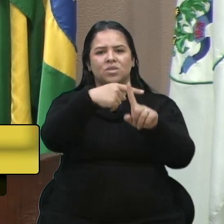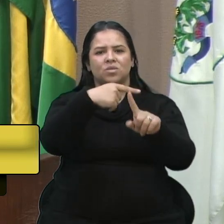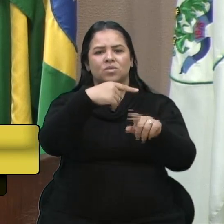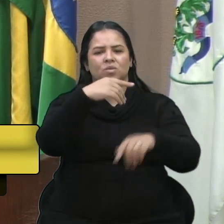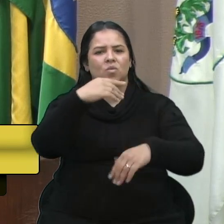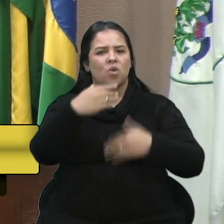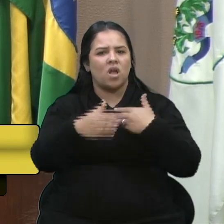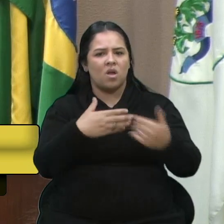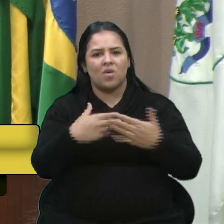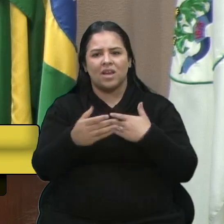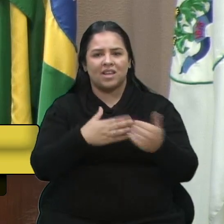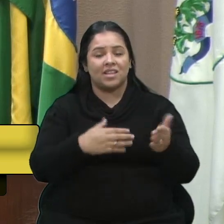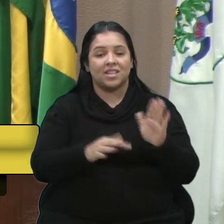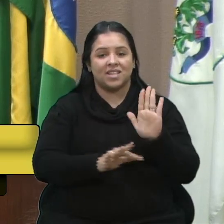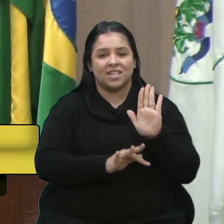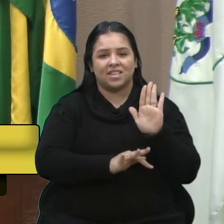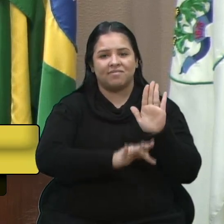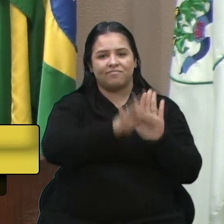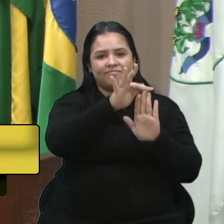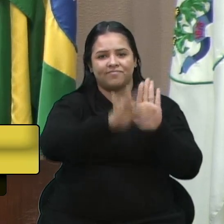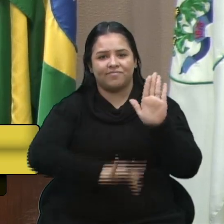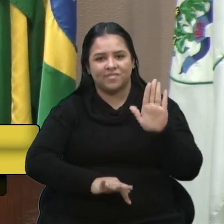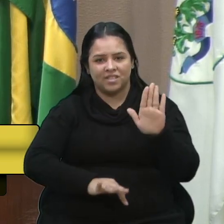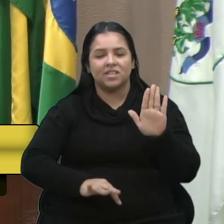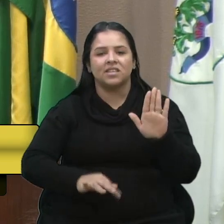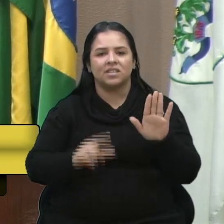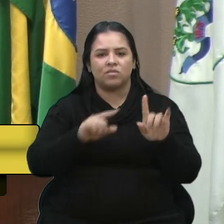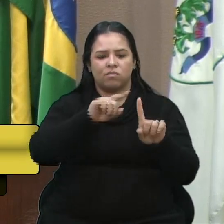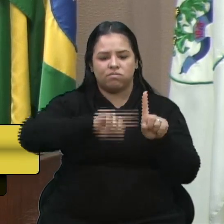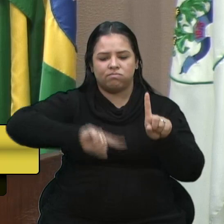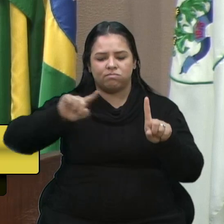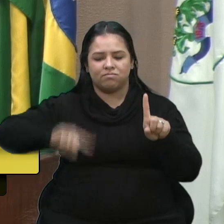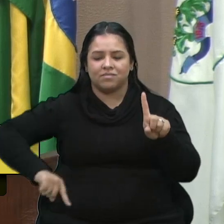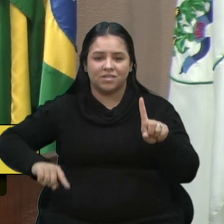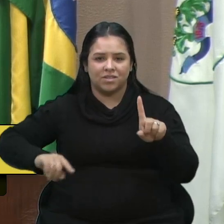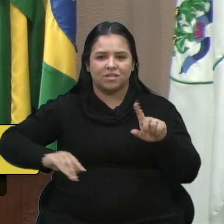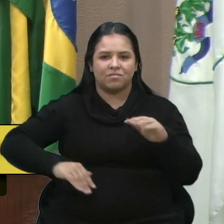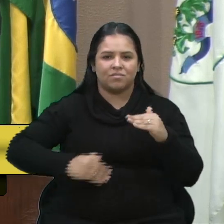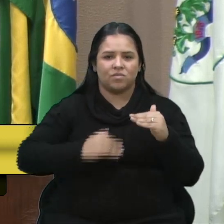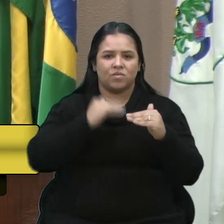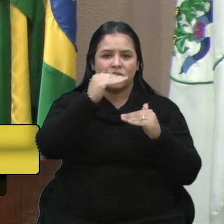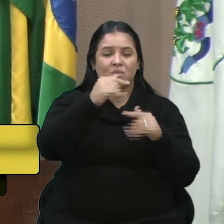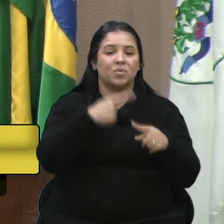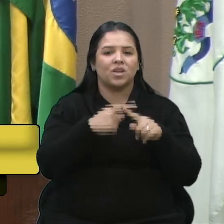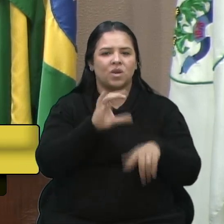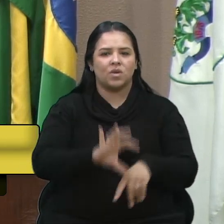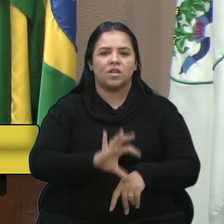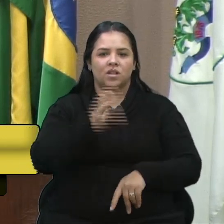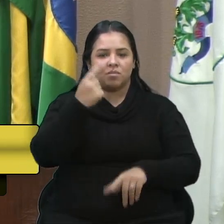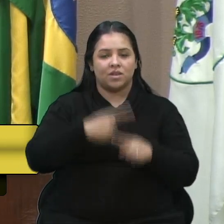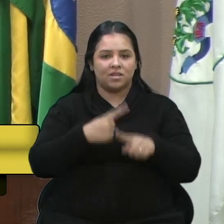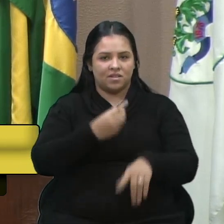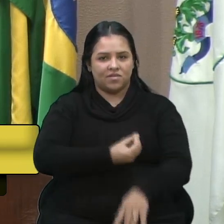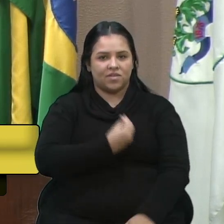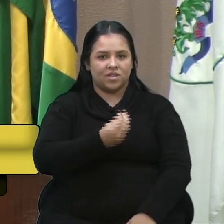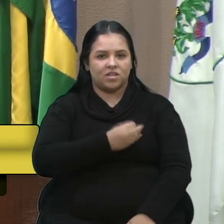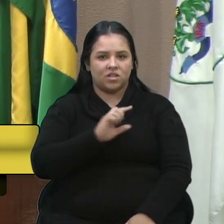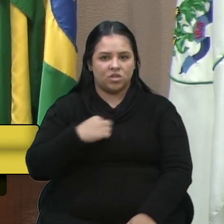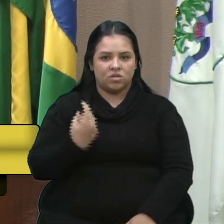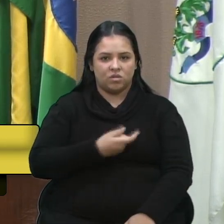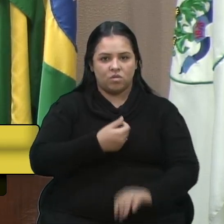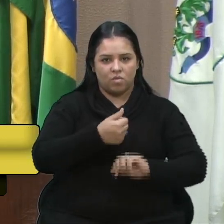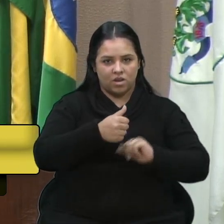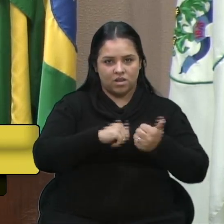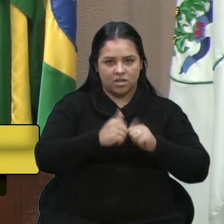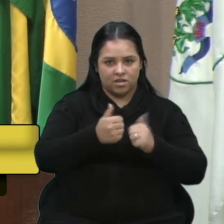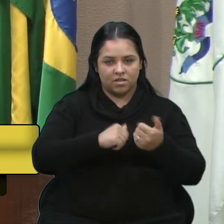taxa de pessoas acima dessa idade. Por que isso acontece? Porque ao longo da vida a gente vai se qualificando.